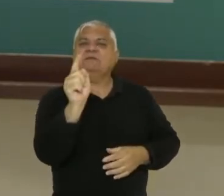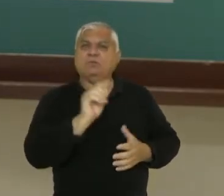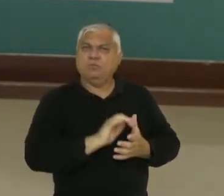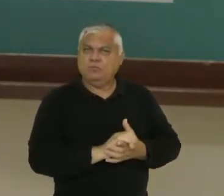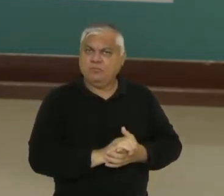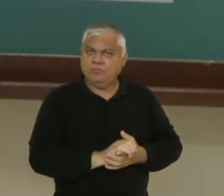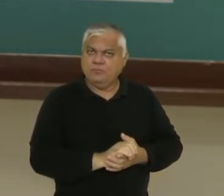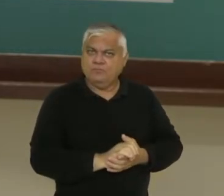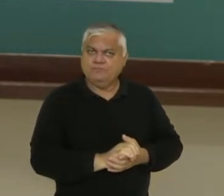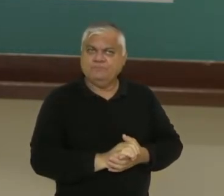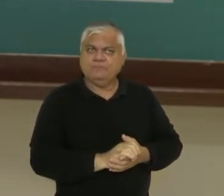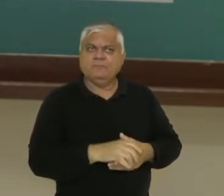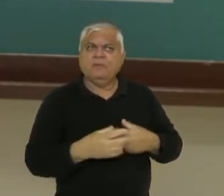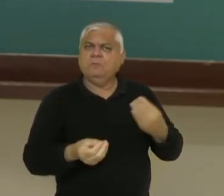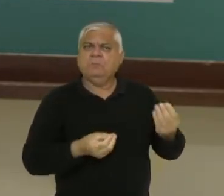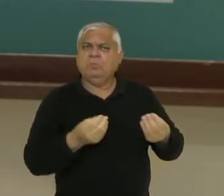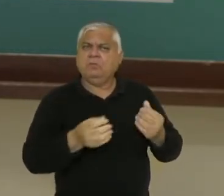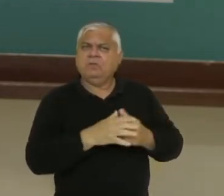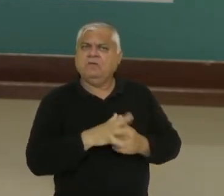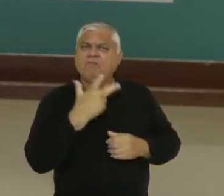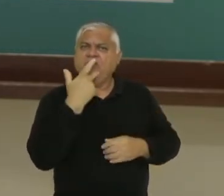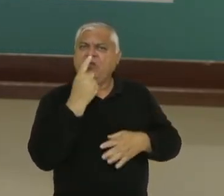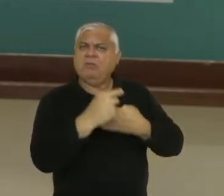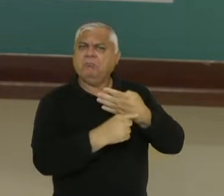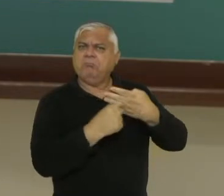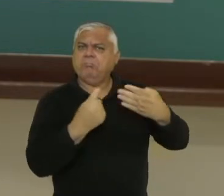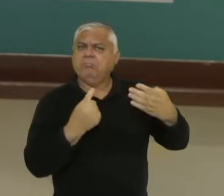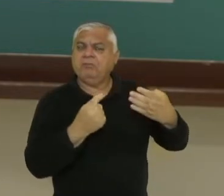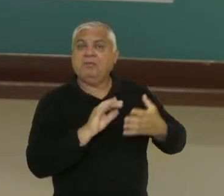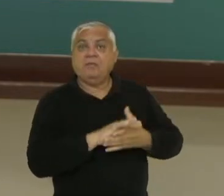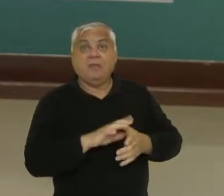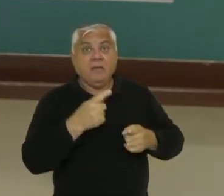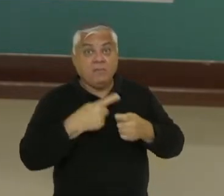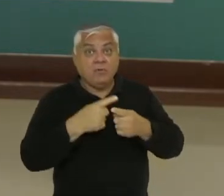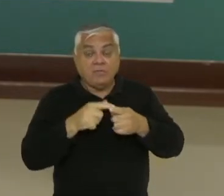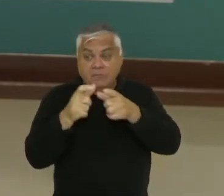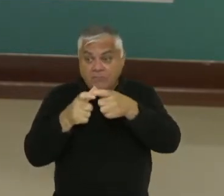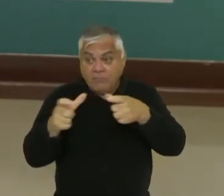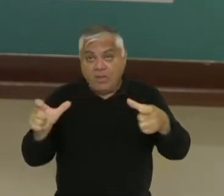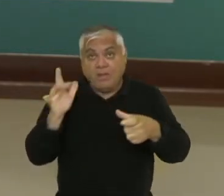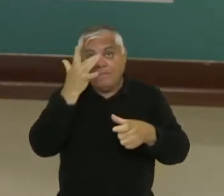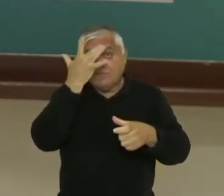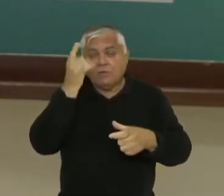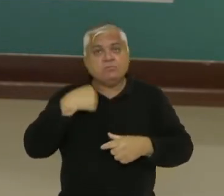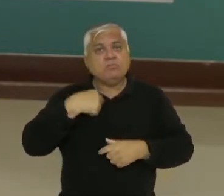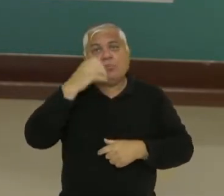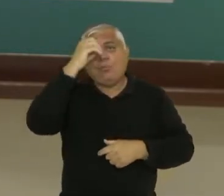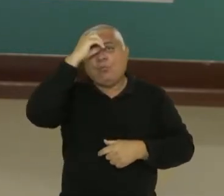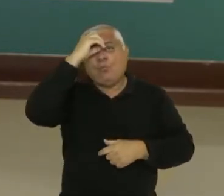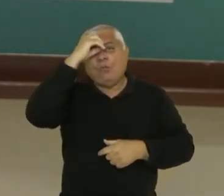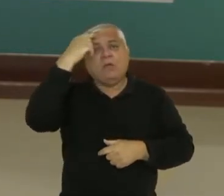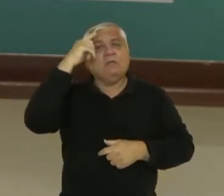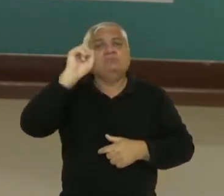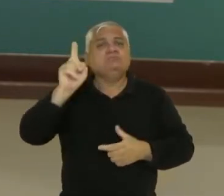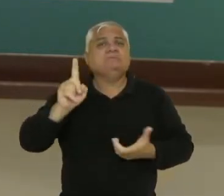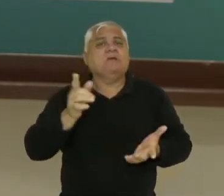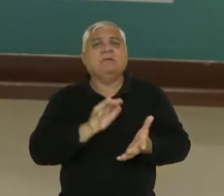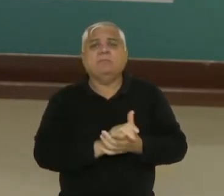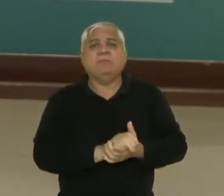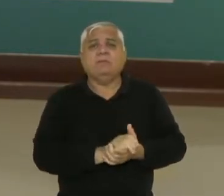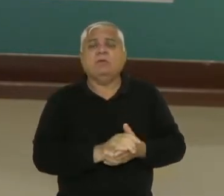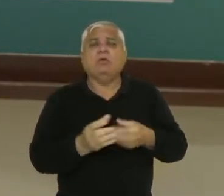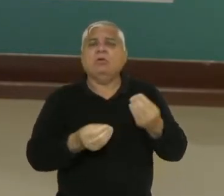Bem, por que ele fala essa citação aqui? Porque a maioria das pessoas não sabe, por exemplo, ele falou de um fundo